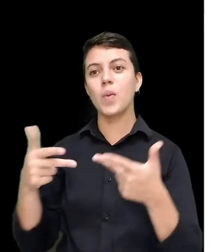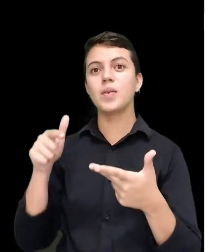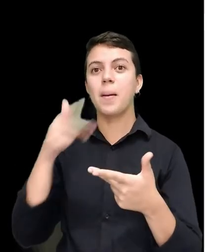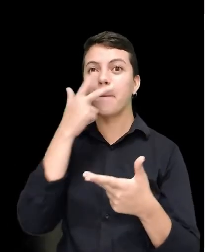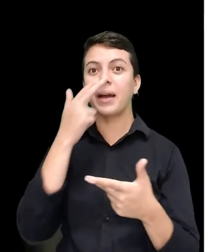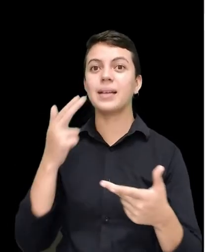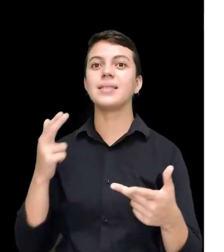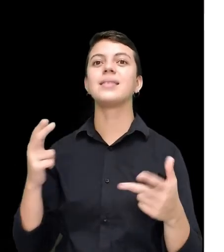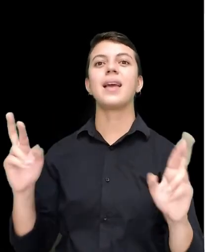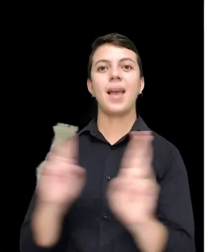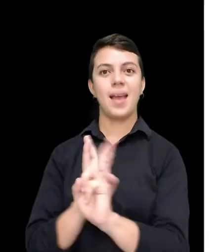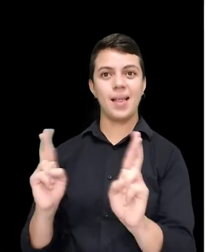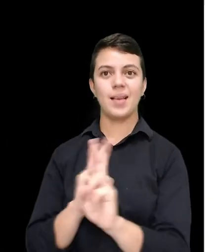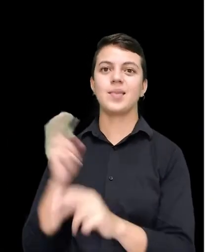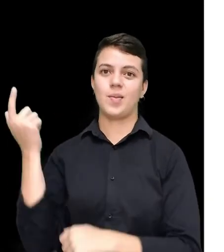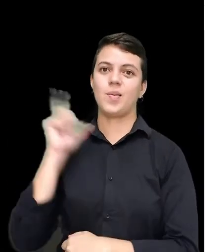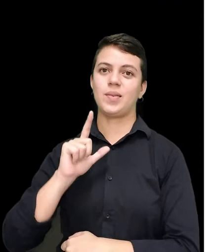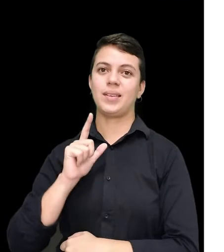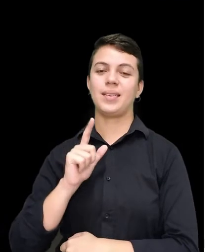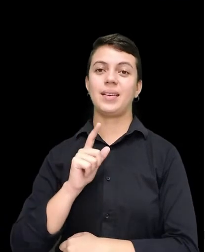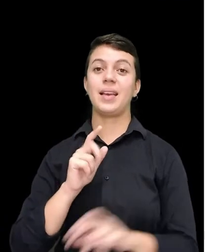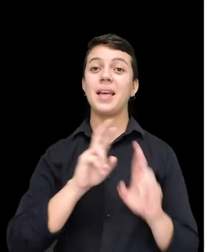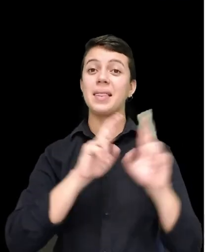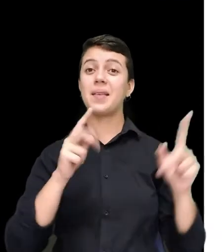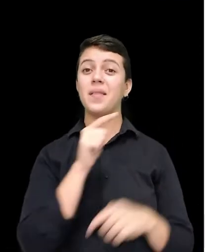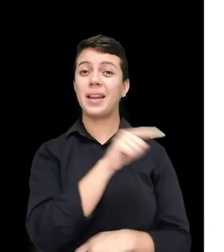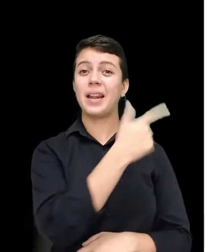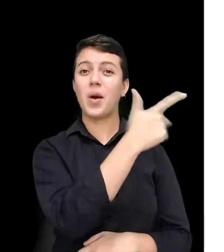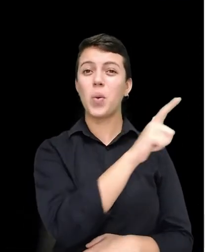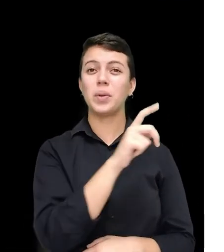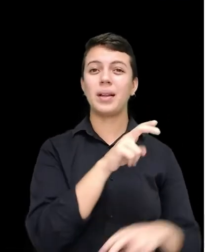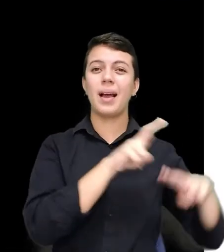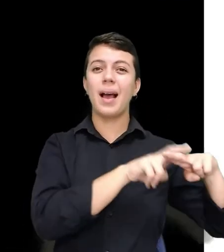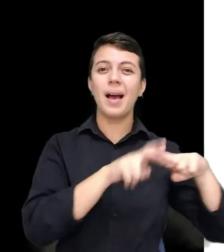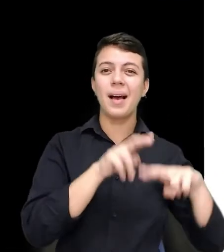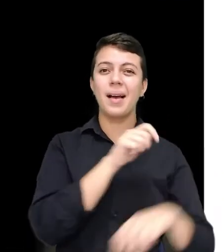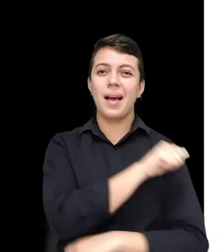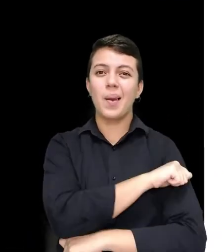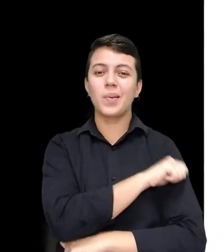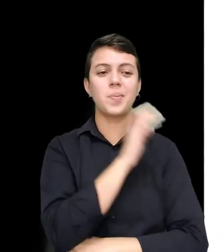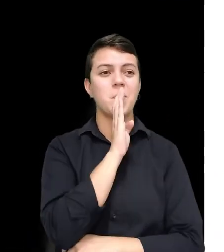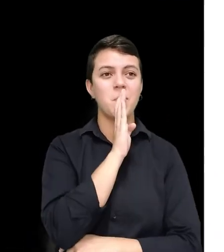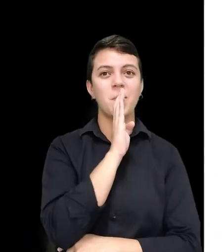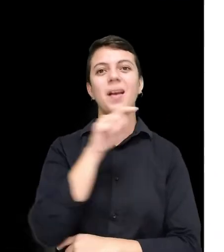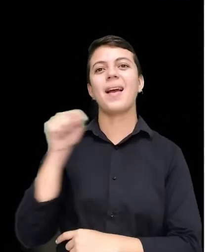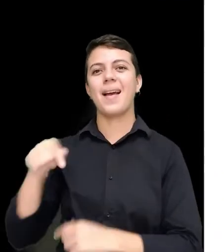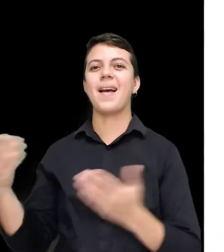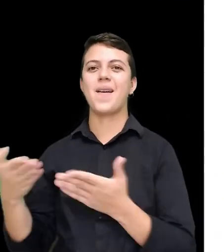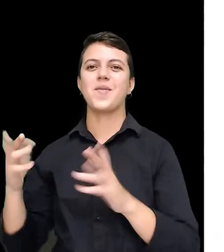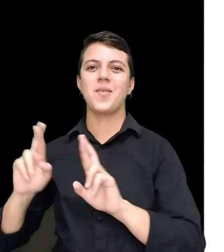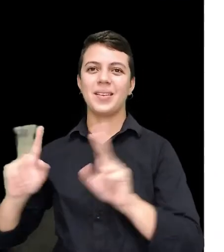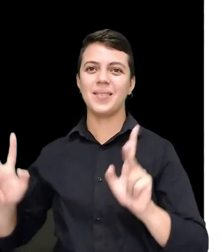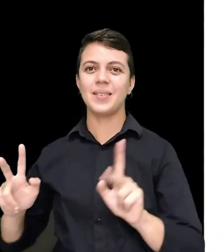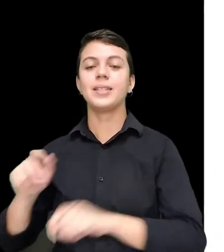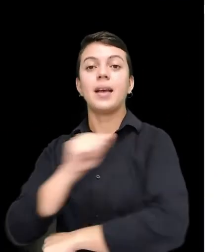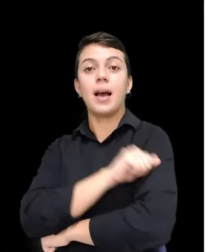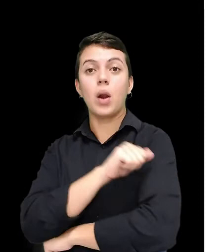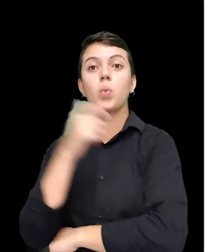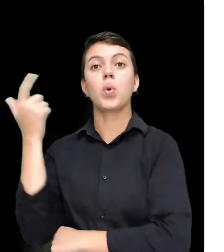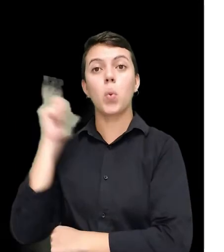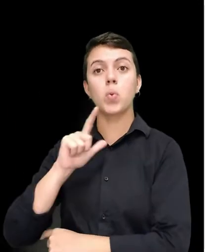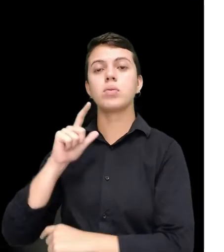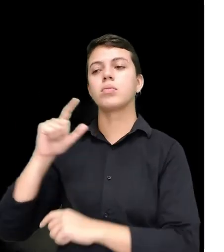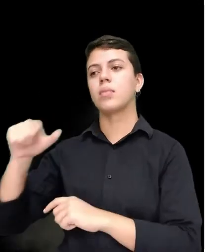já há uma interação, não são aí metodologias que visam necessariamente a memorização, mas